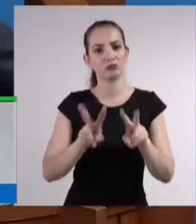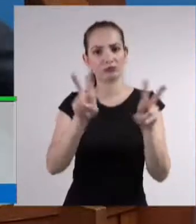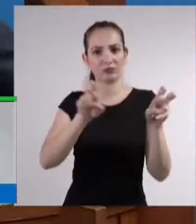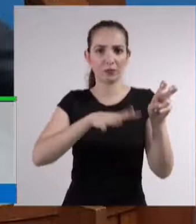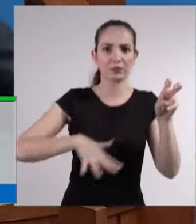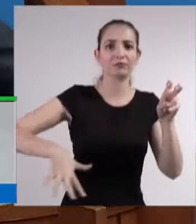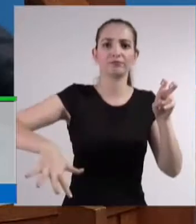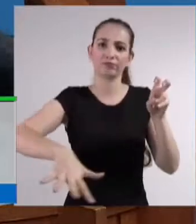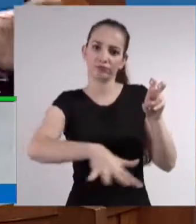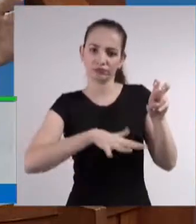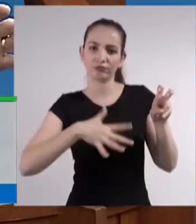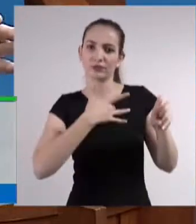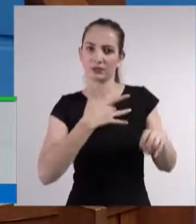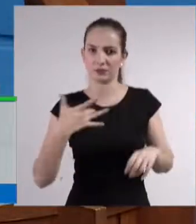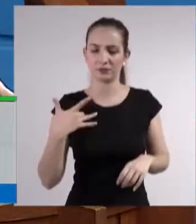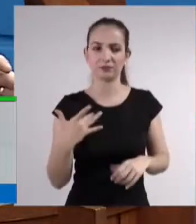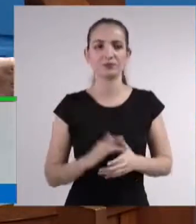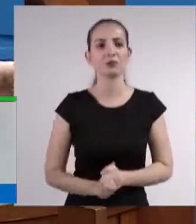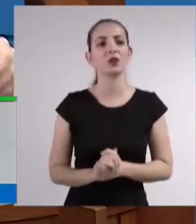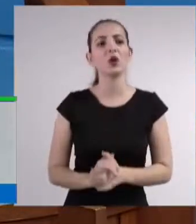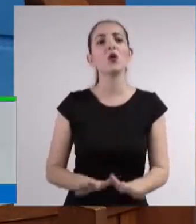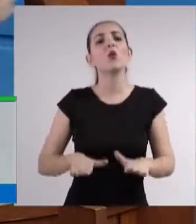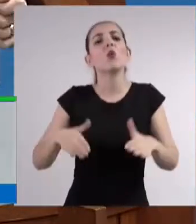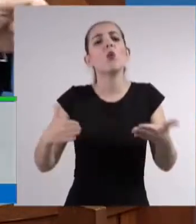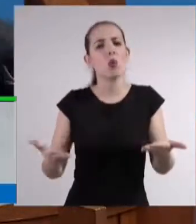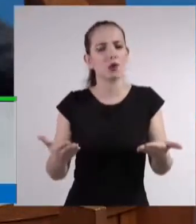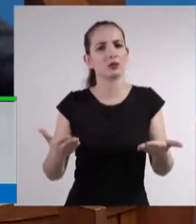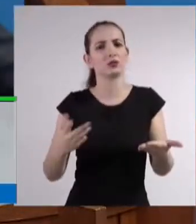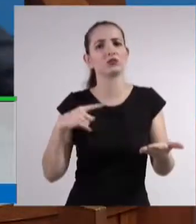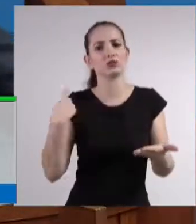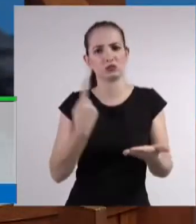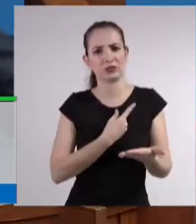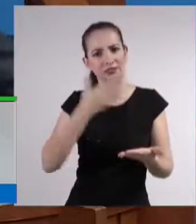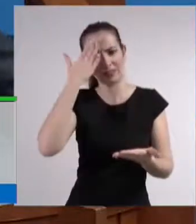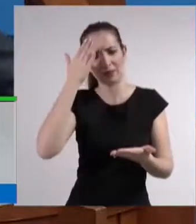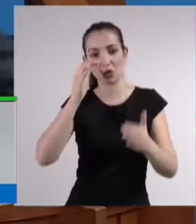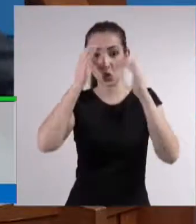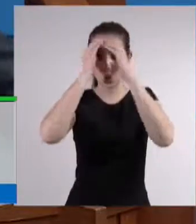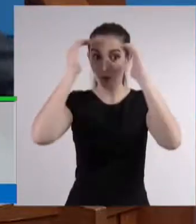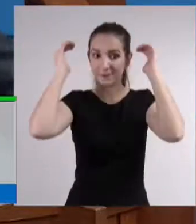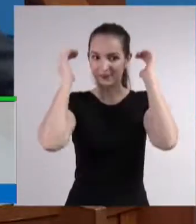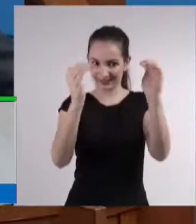saúde. Quando se fala cumprir, não é só aporte financeiro,